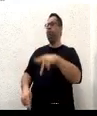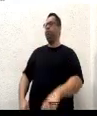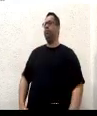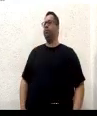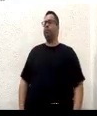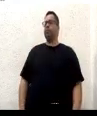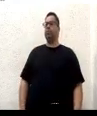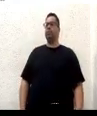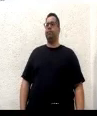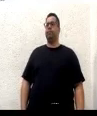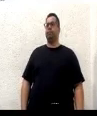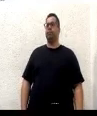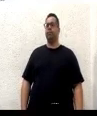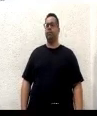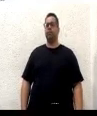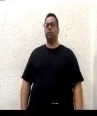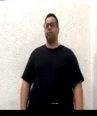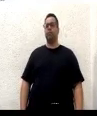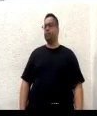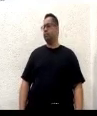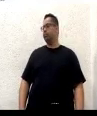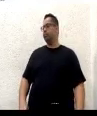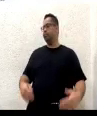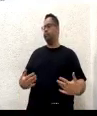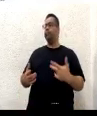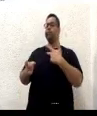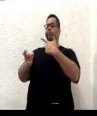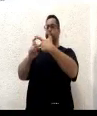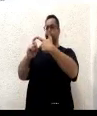foi como o próprio Executivo falou,